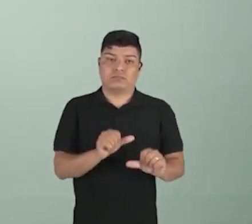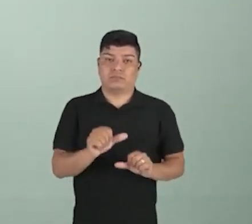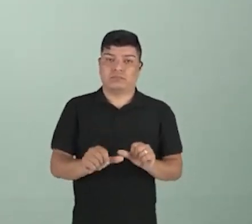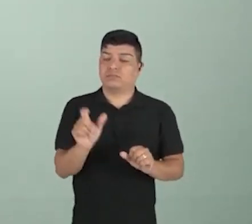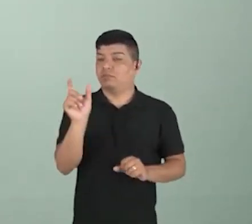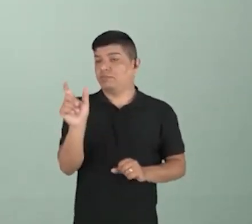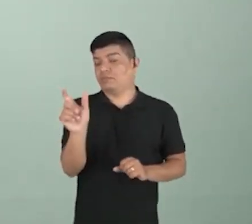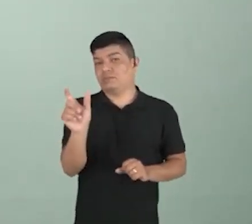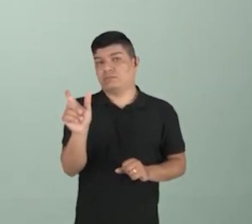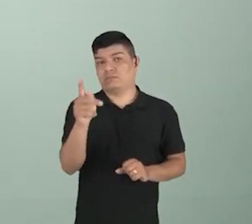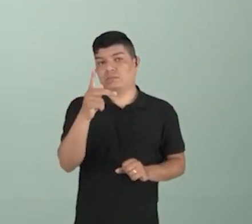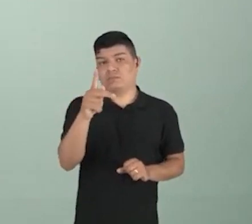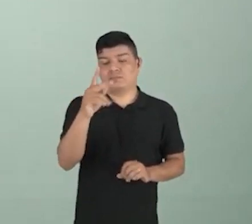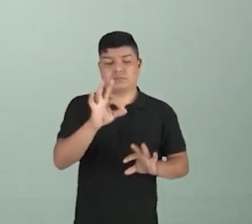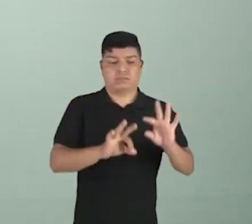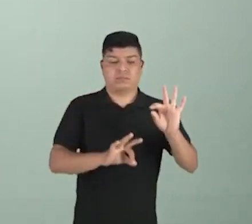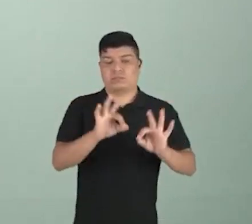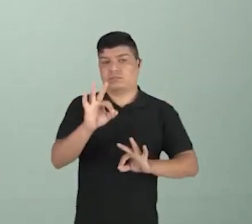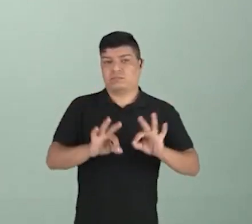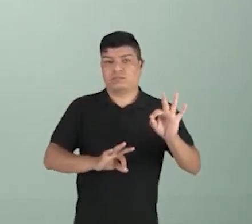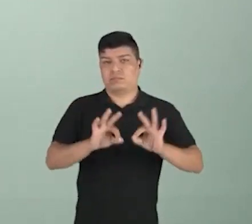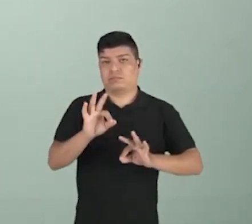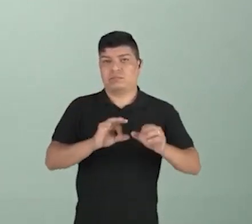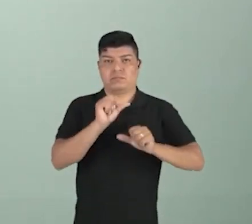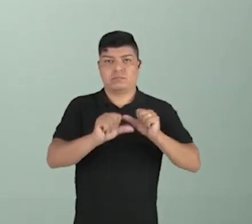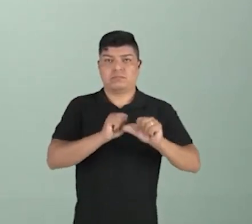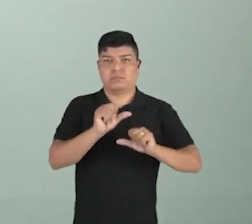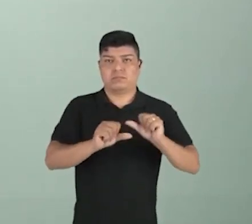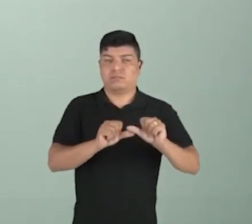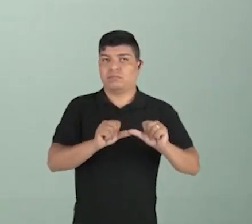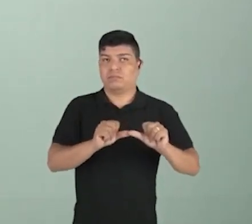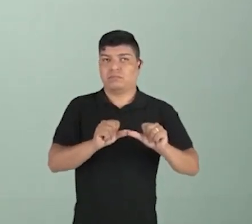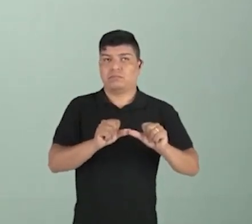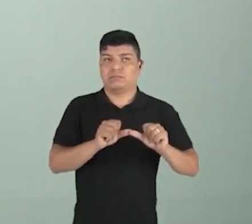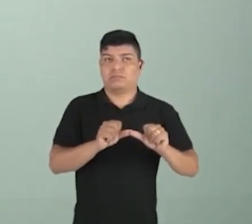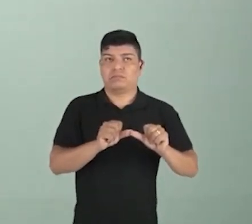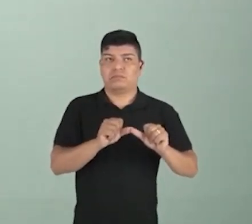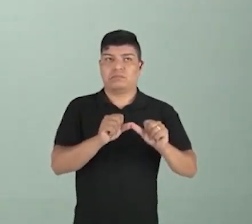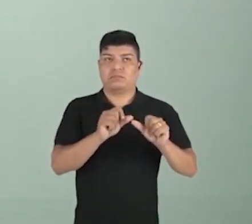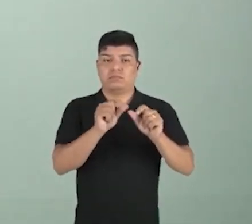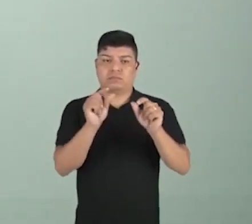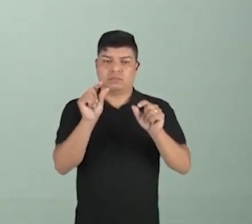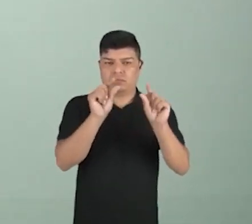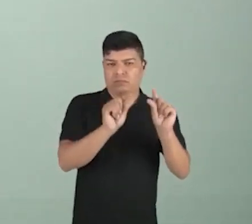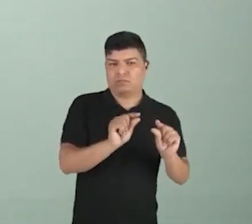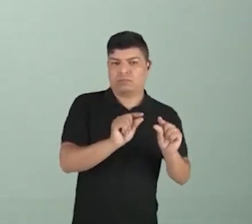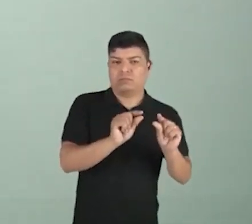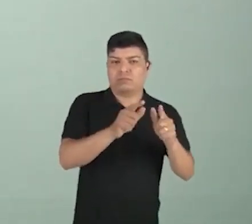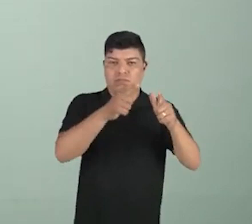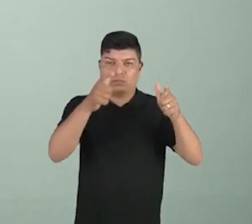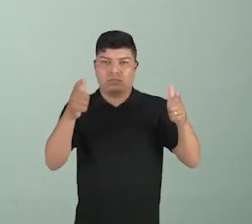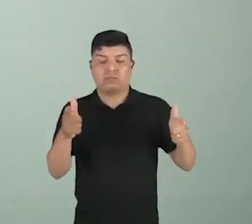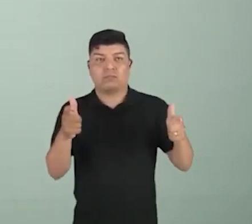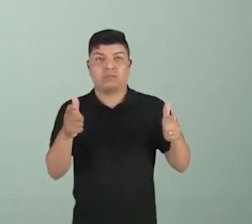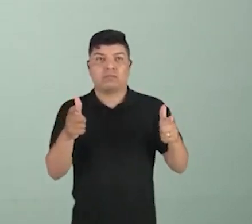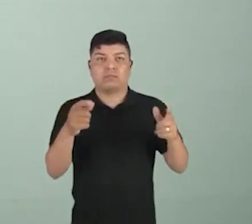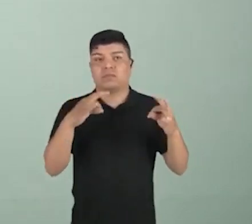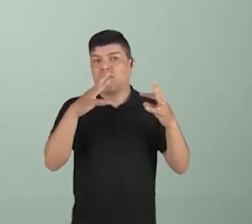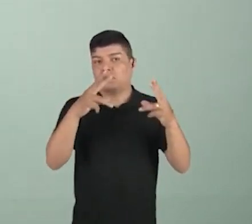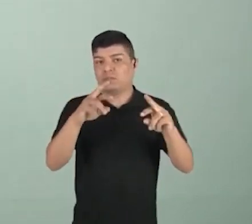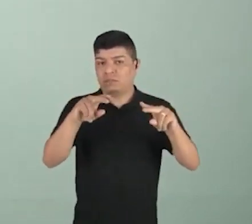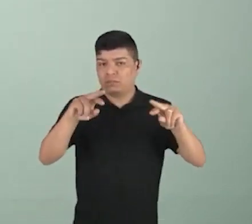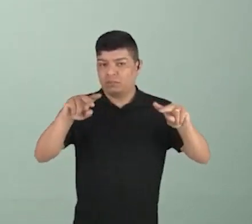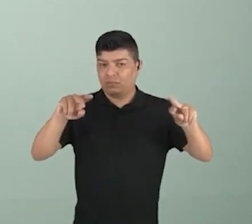uma palavra na sua construção, muda simplesmente o minúsculo para o maiúsculo, ele faz toda